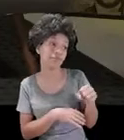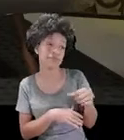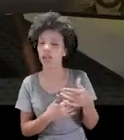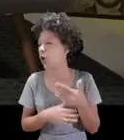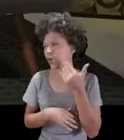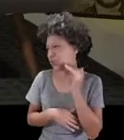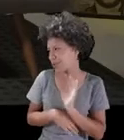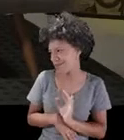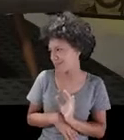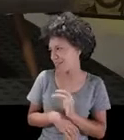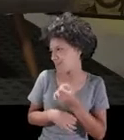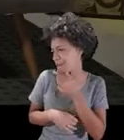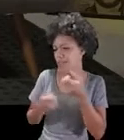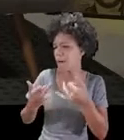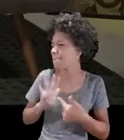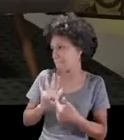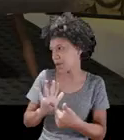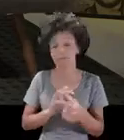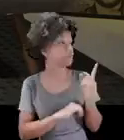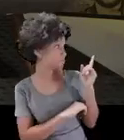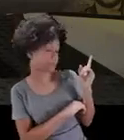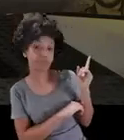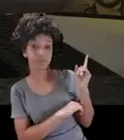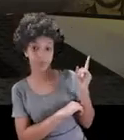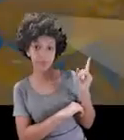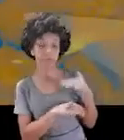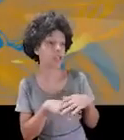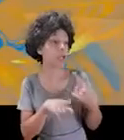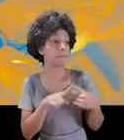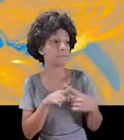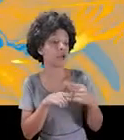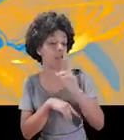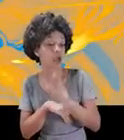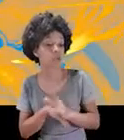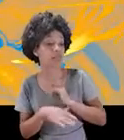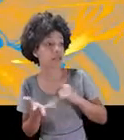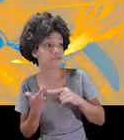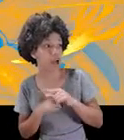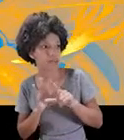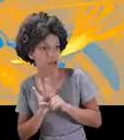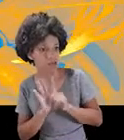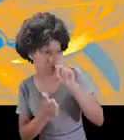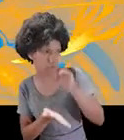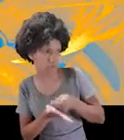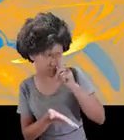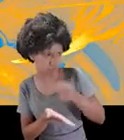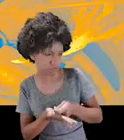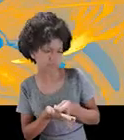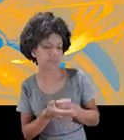obviamente Eu não eu não tô entendendo essa piada É nunca para mim quem é que diz assim porque a Rússia está levando várias canções